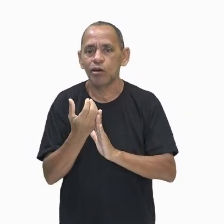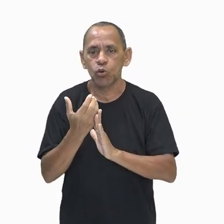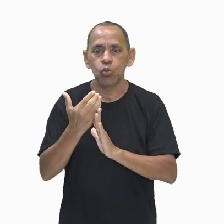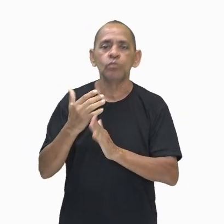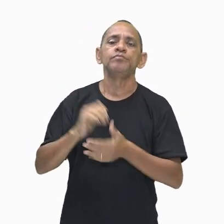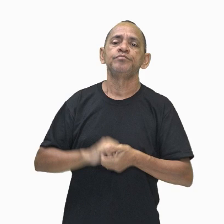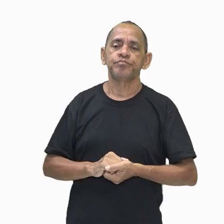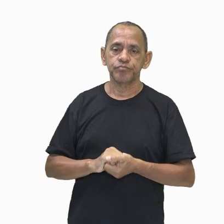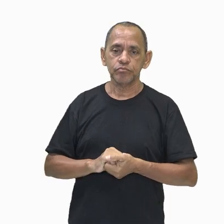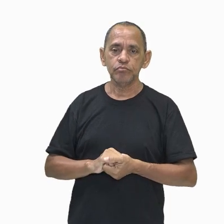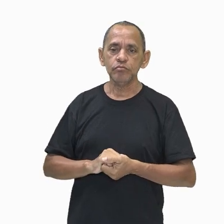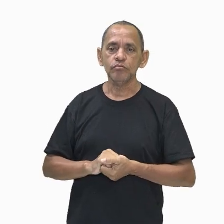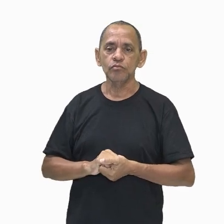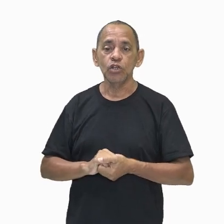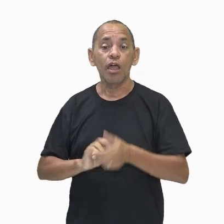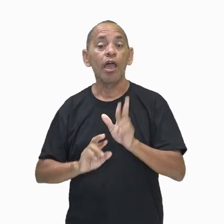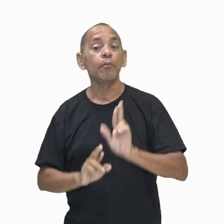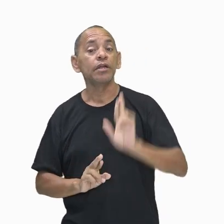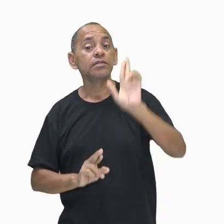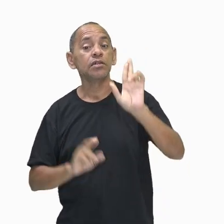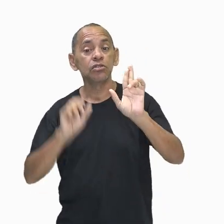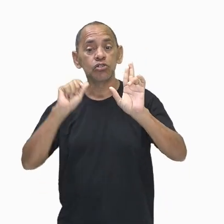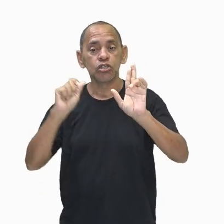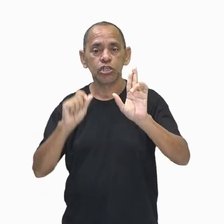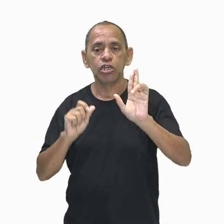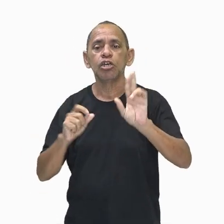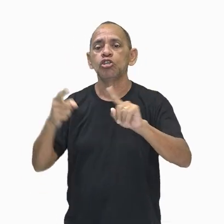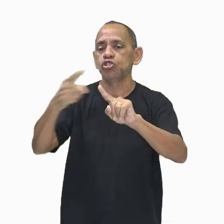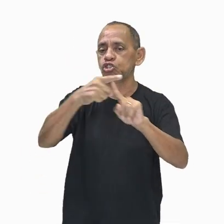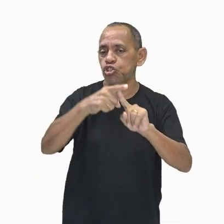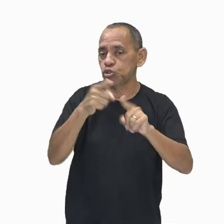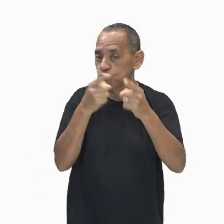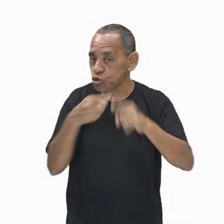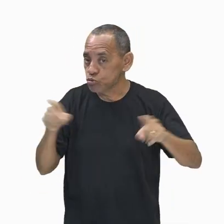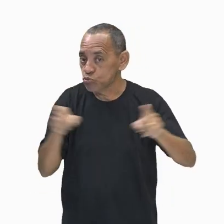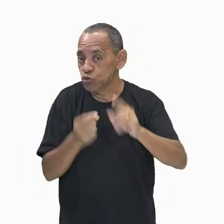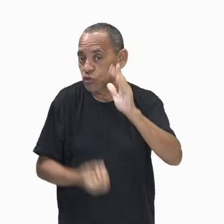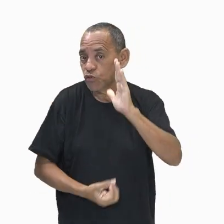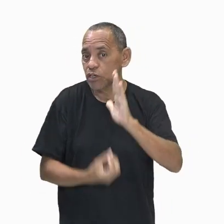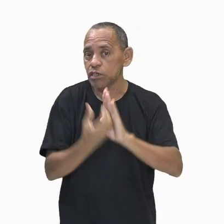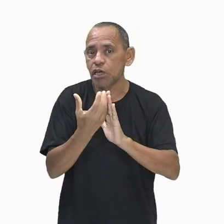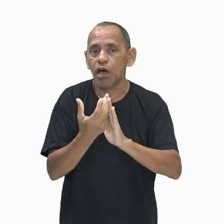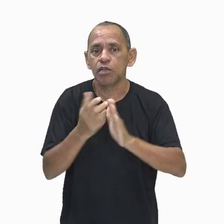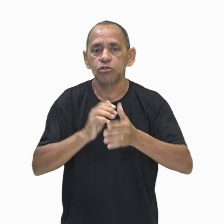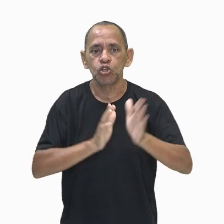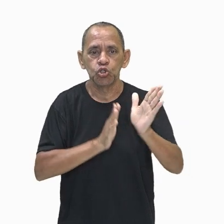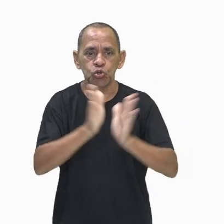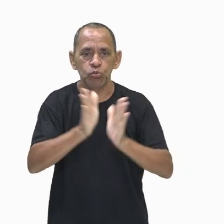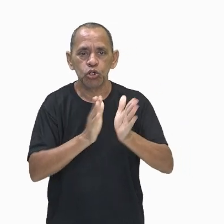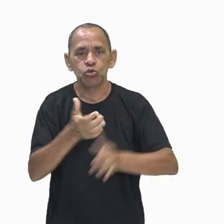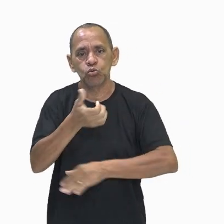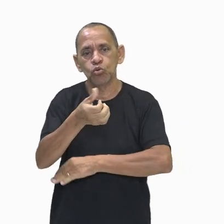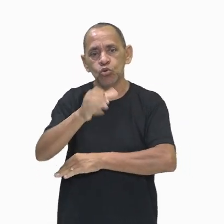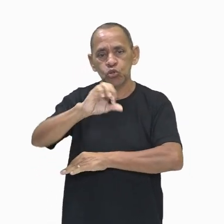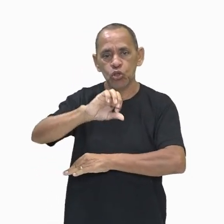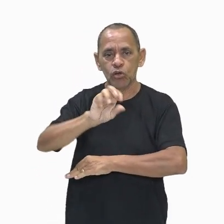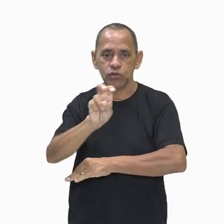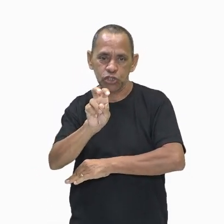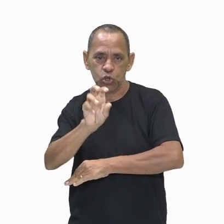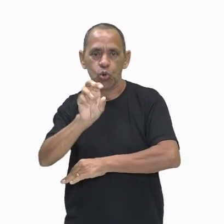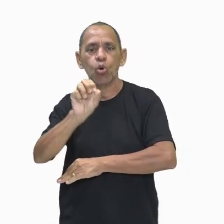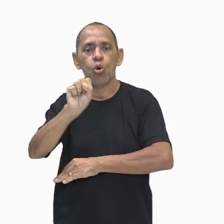nova, consolidou o estilo musical. Tá? Então, o que eu quero falar para vocês? Dentro